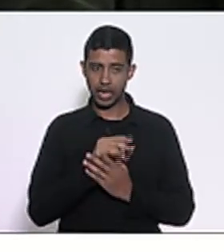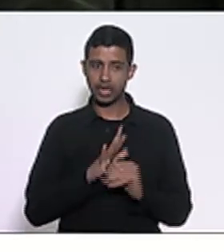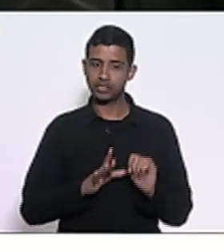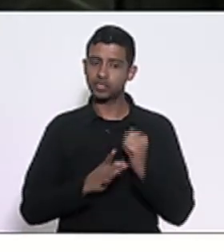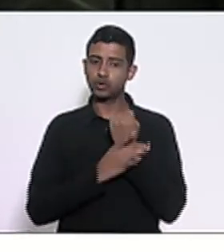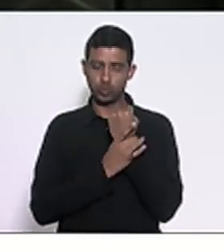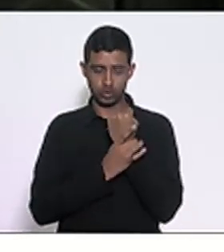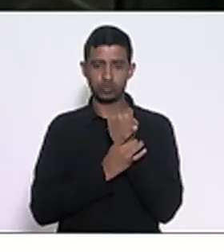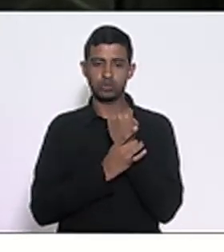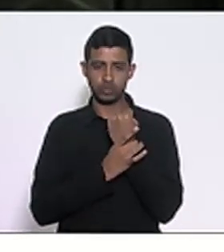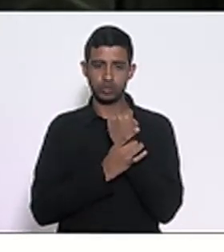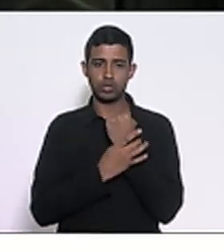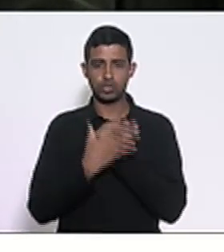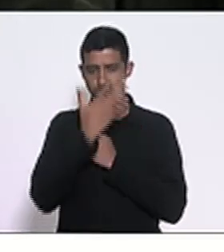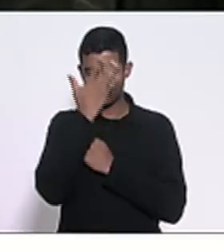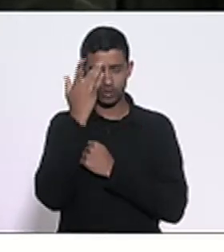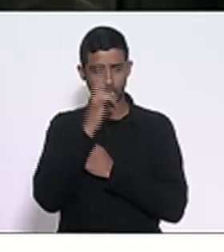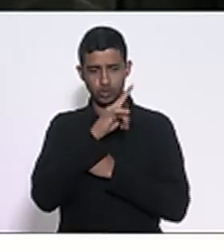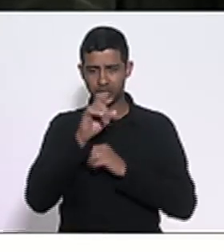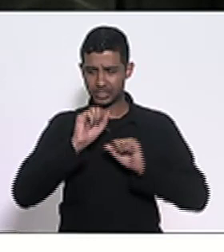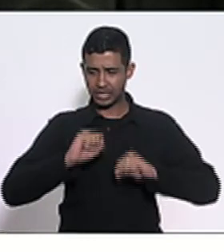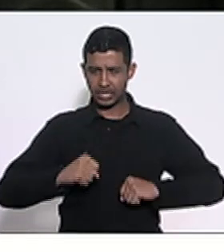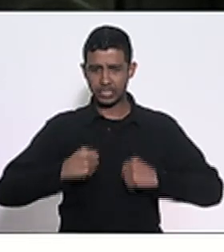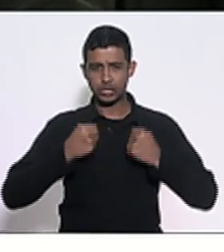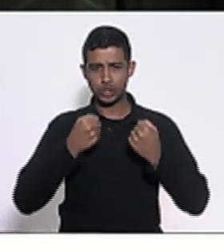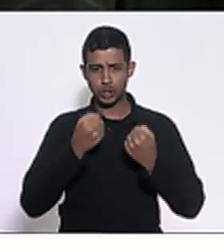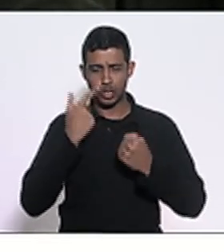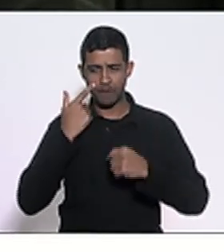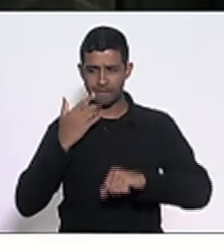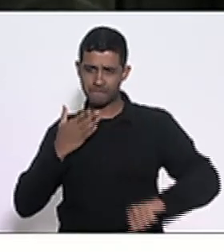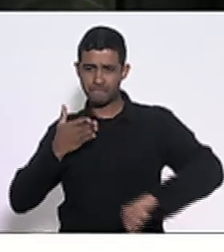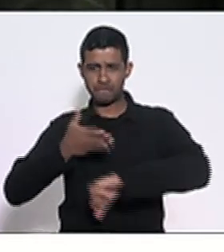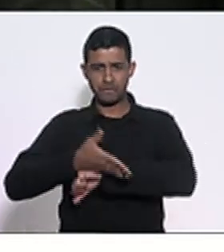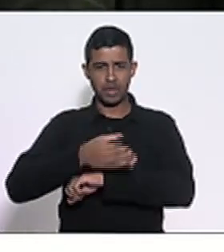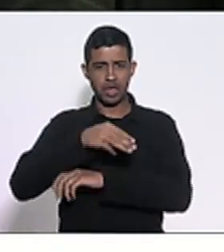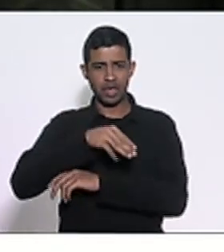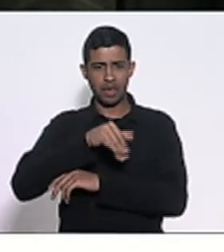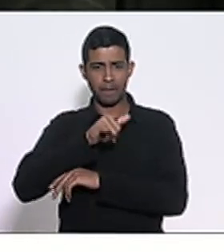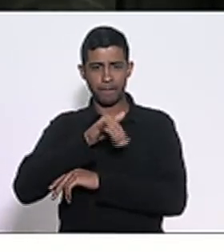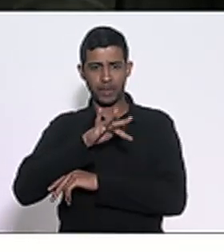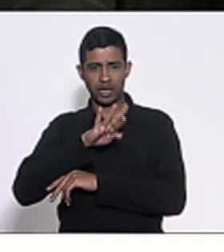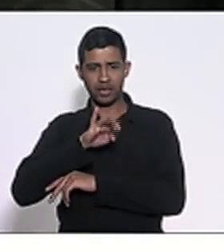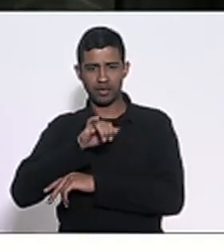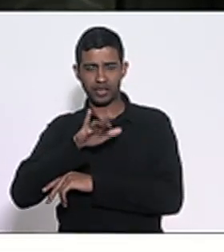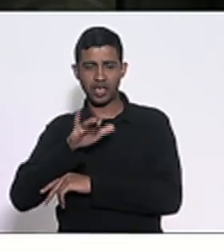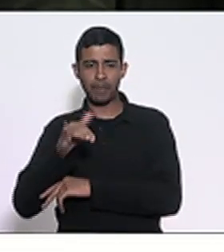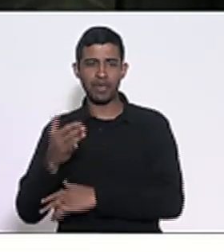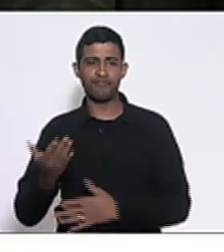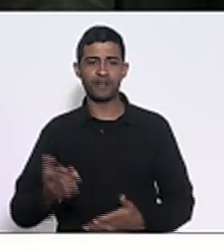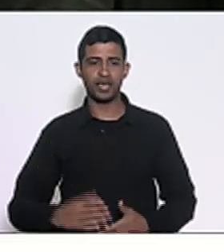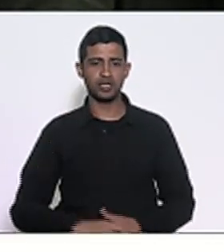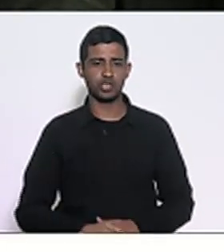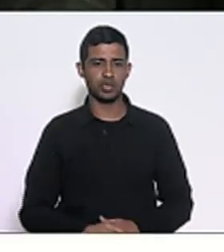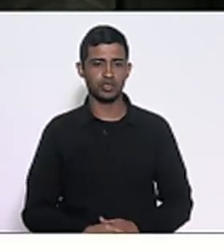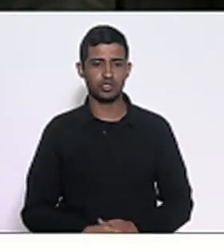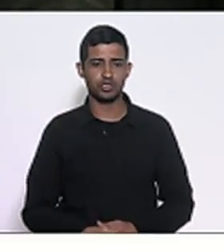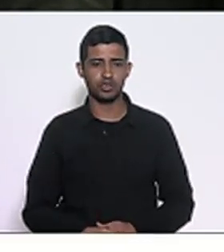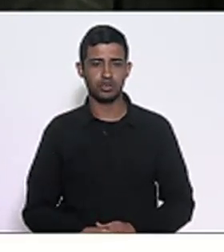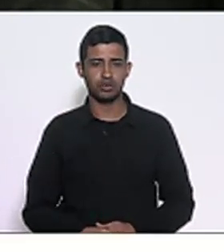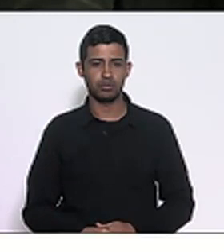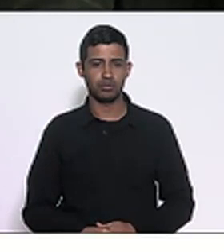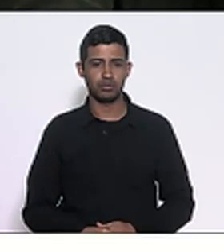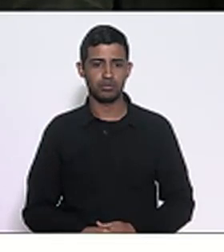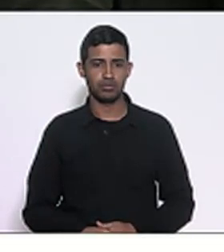As pessoas não se esforçam de invadir um mainframe, dada a facilidade de fazer invasões